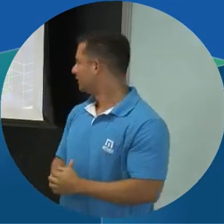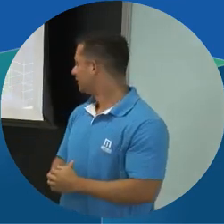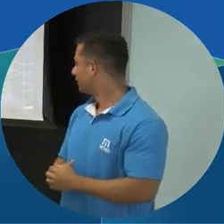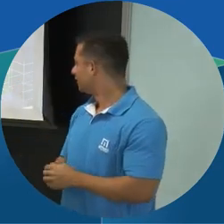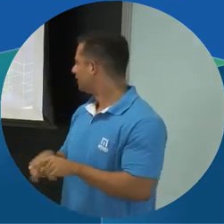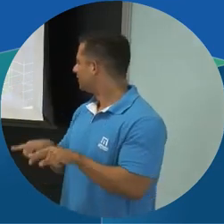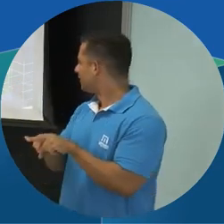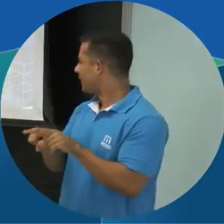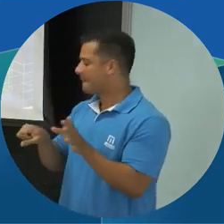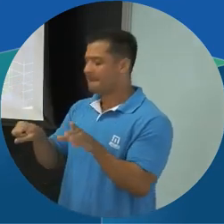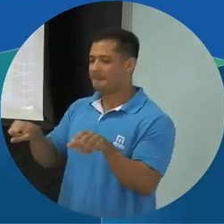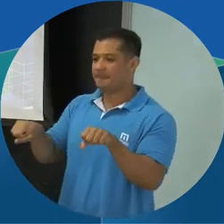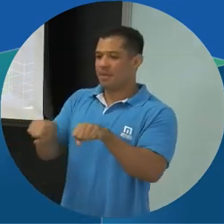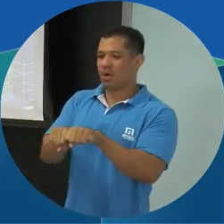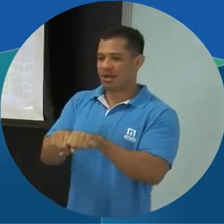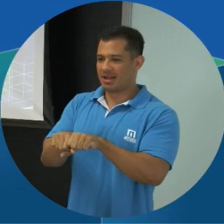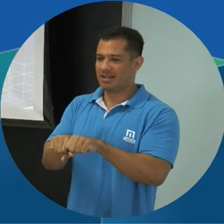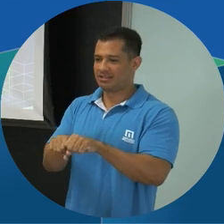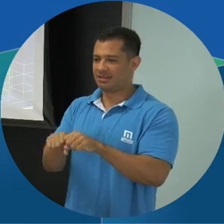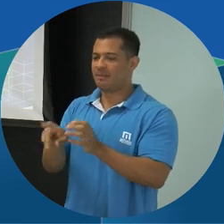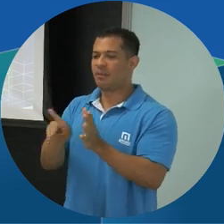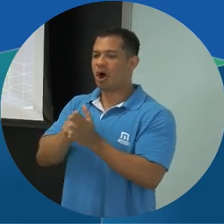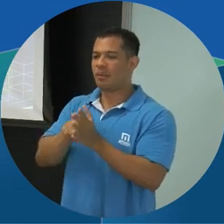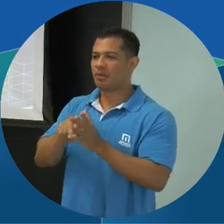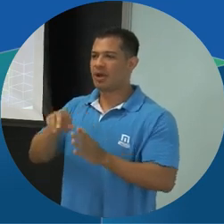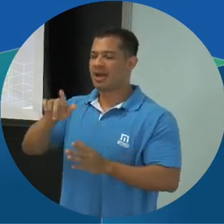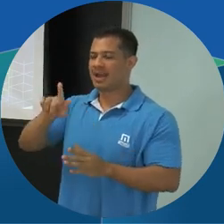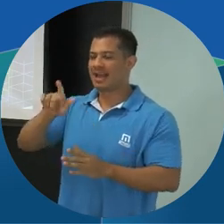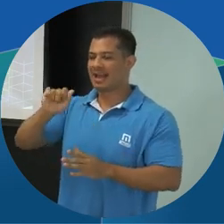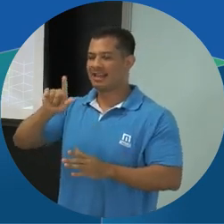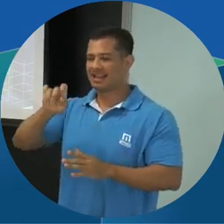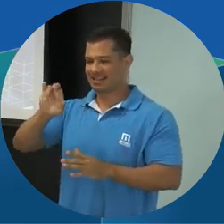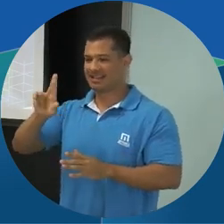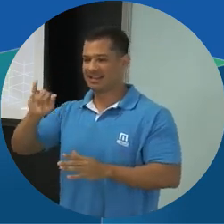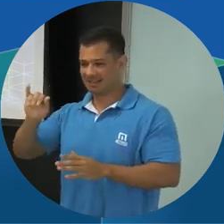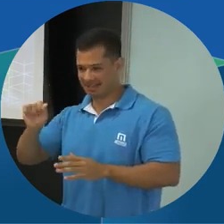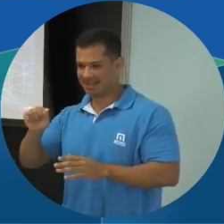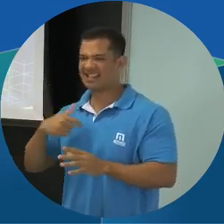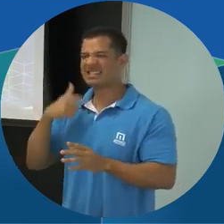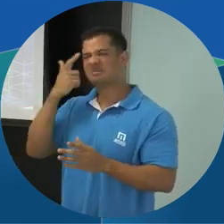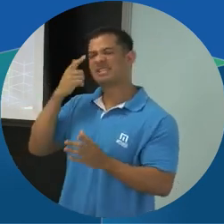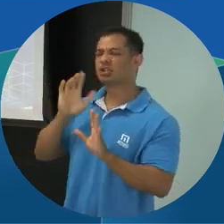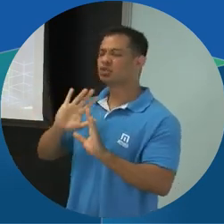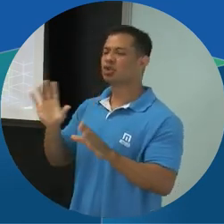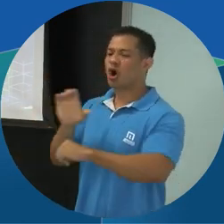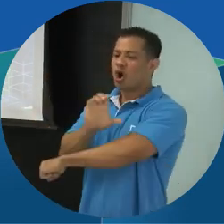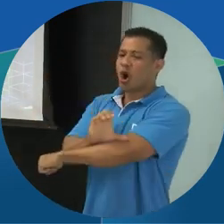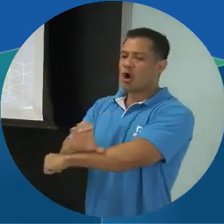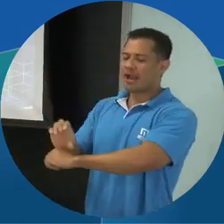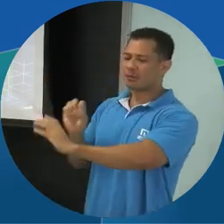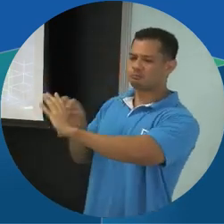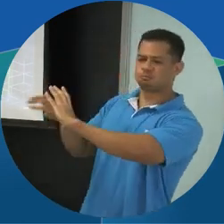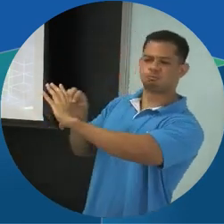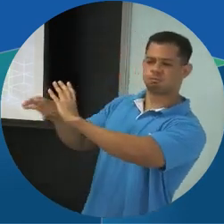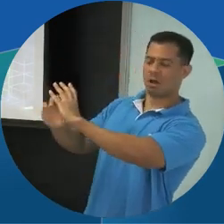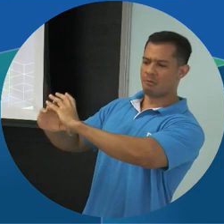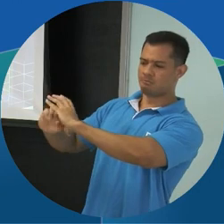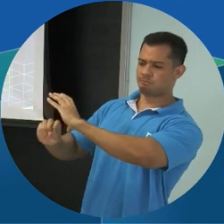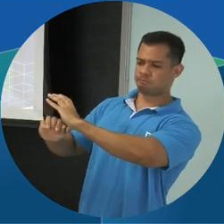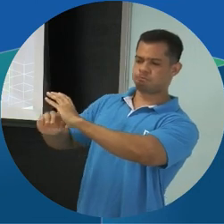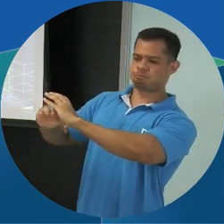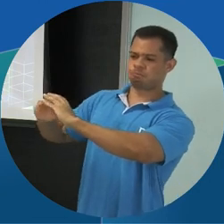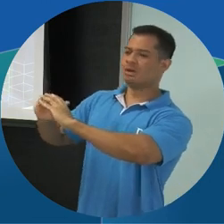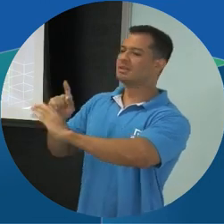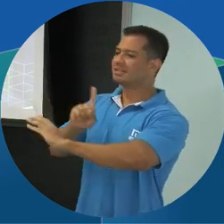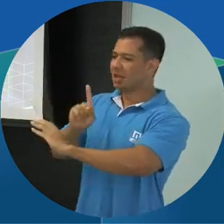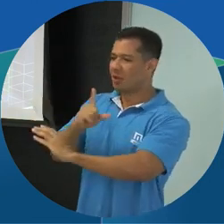Plugagens de galeria, e aí tem, apesar de, às vezes a gente achar que é só encher aquilo de concreto, né, tem uma tecnologia por trás disso, na